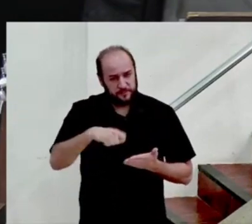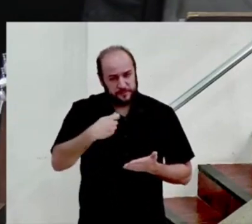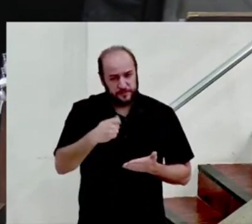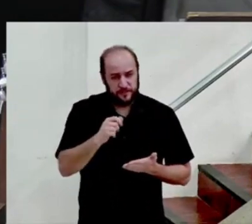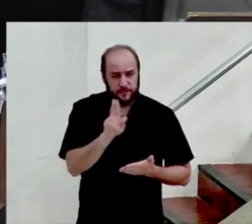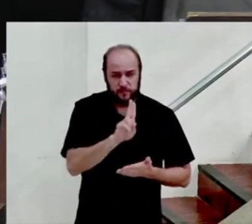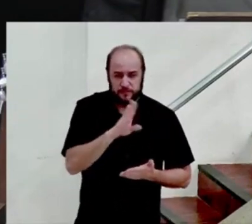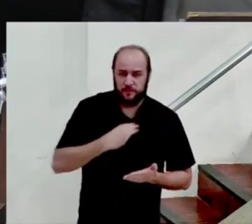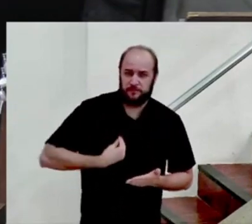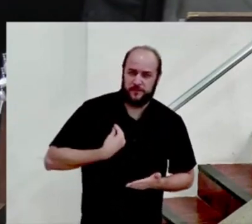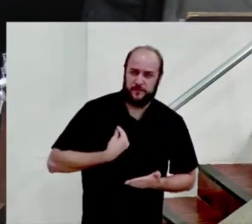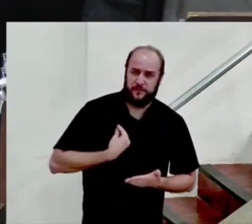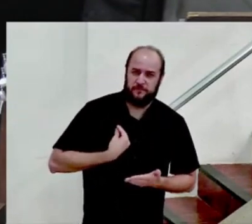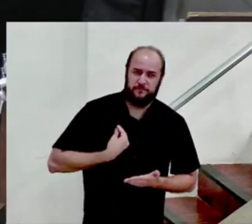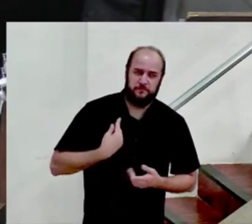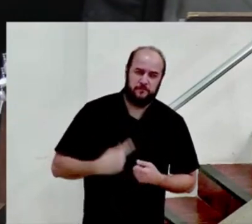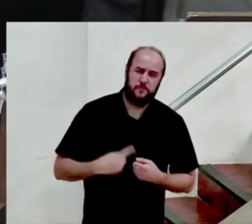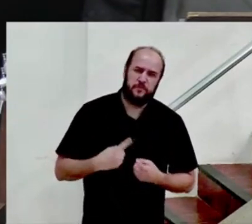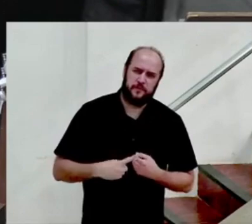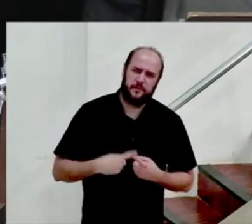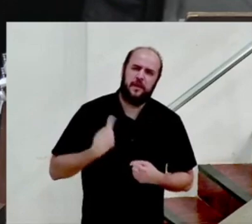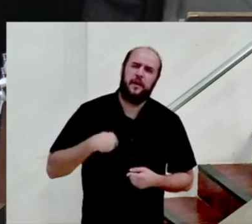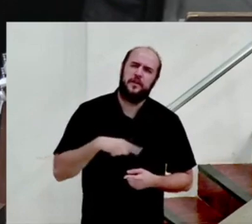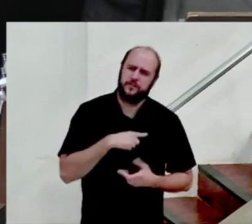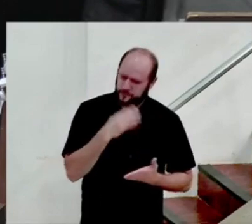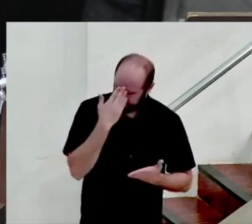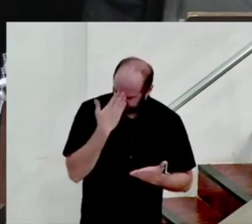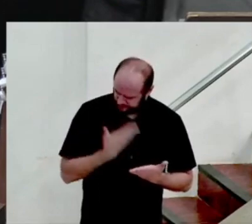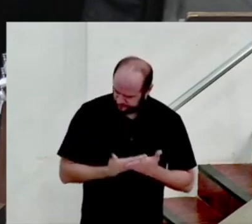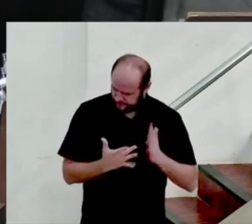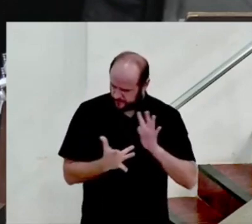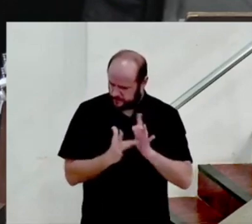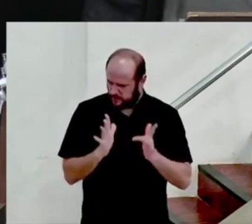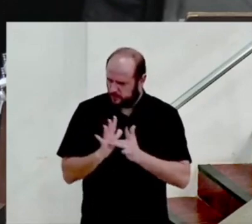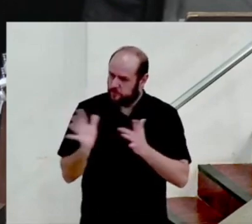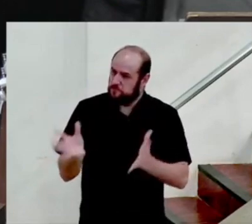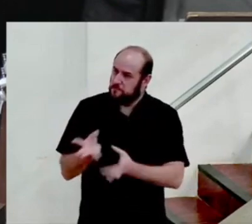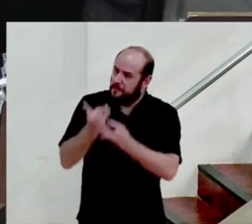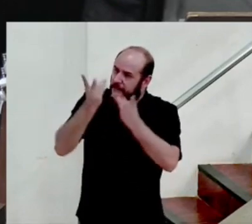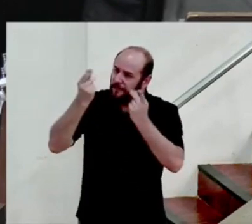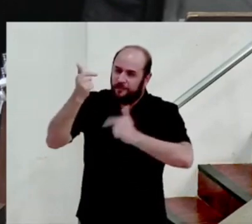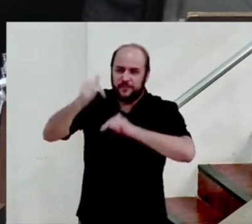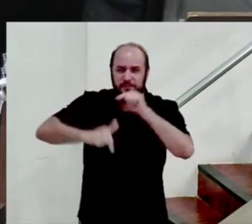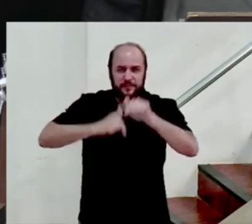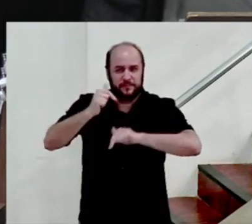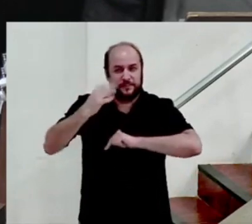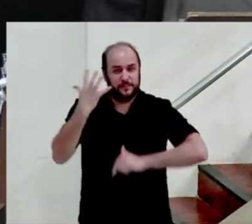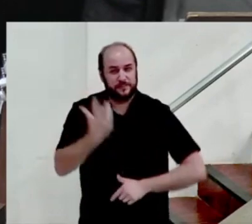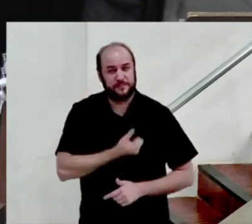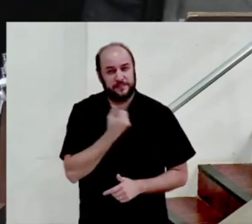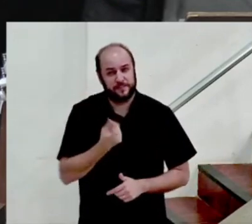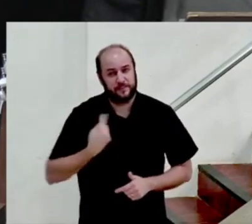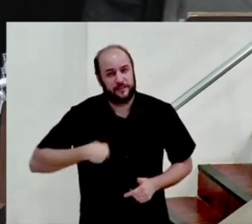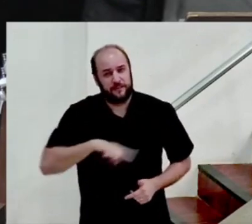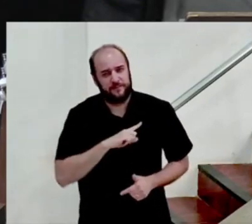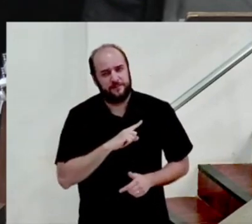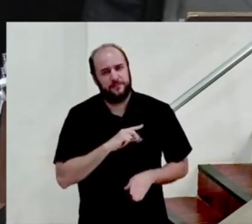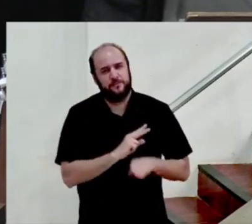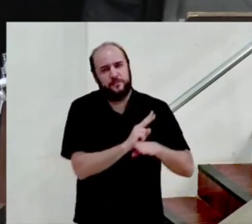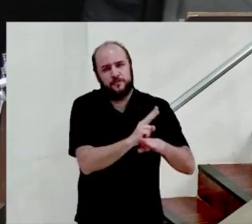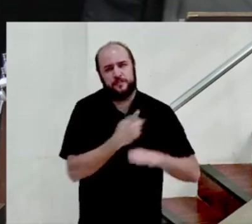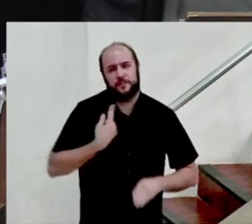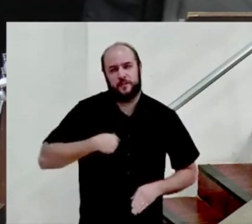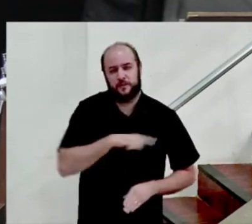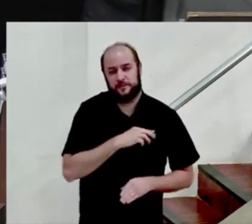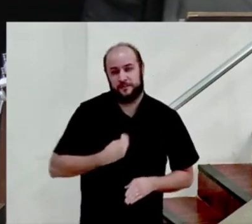nós. Isso porque nós cremos que Cristo Jesus, pela sua maravilhosa obra, nos salvou. E Ele está preservando a nossa vida.